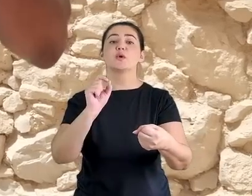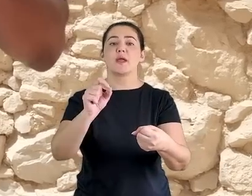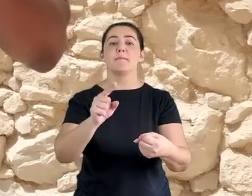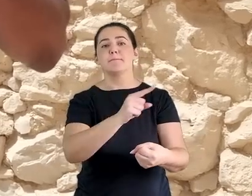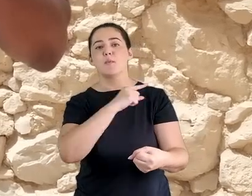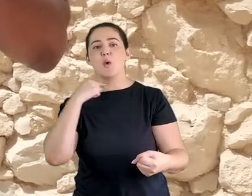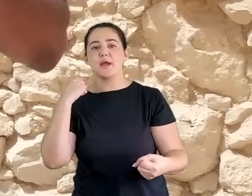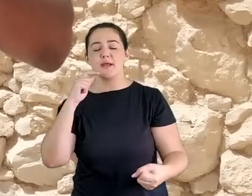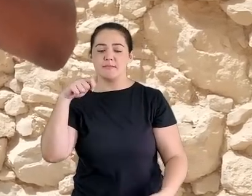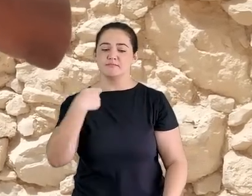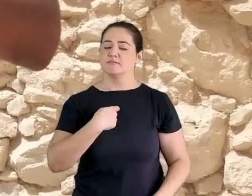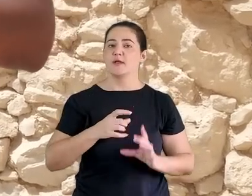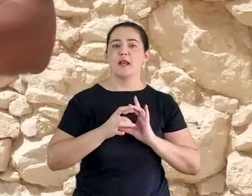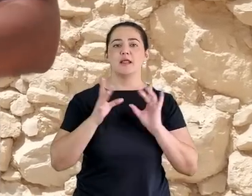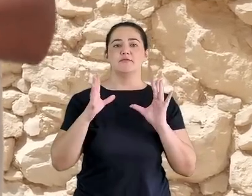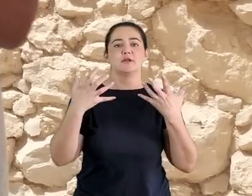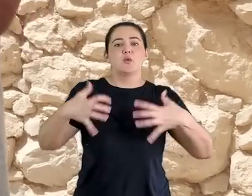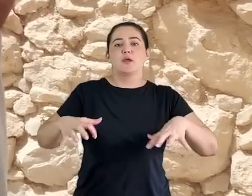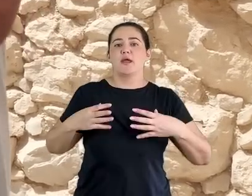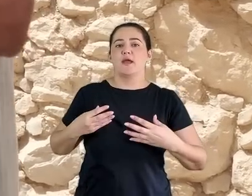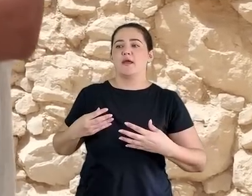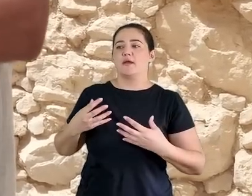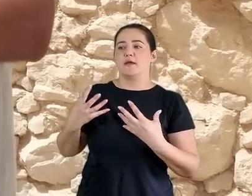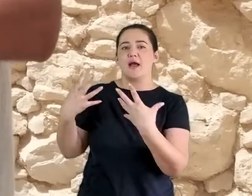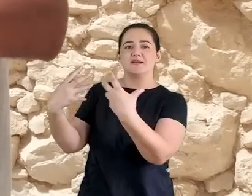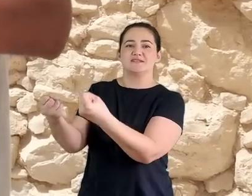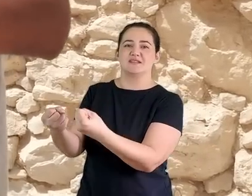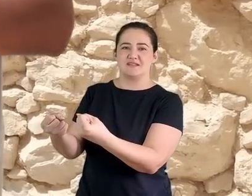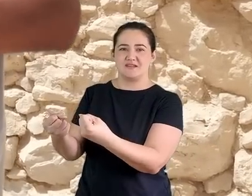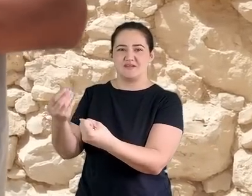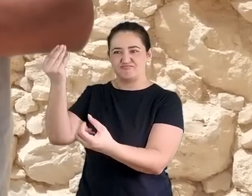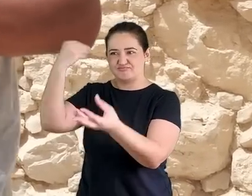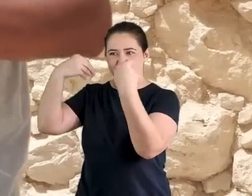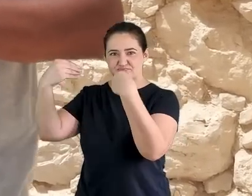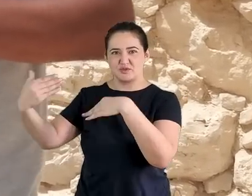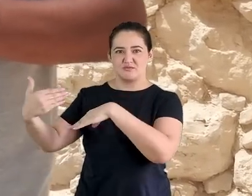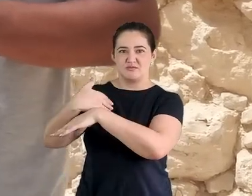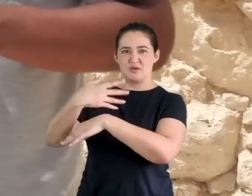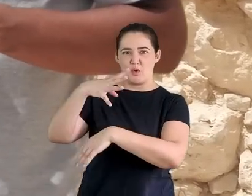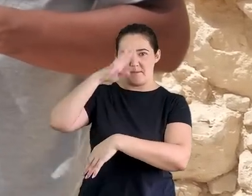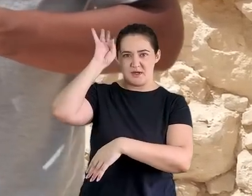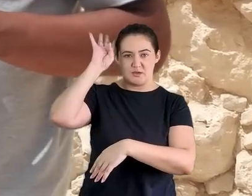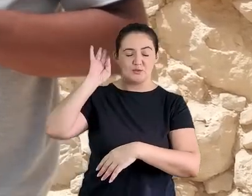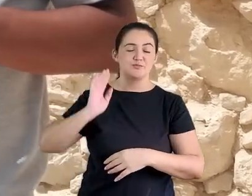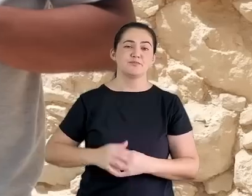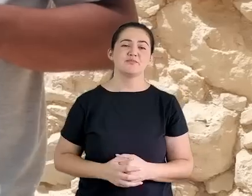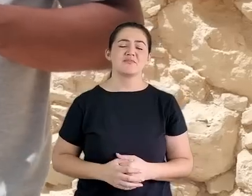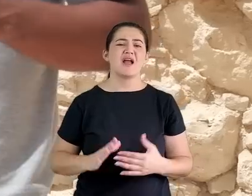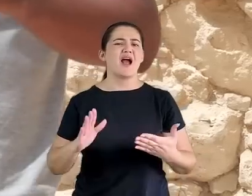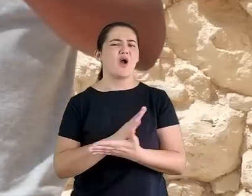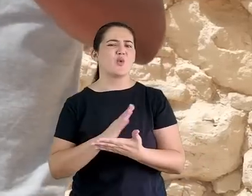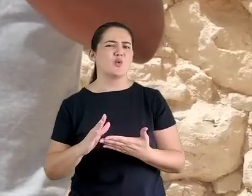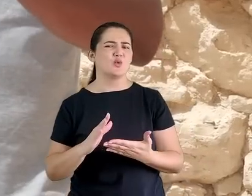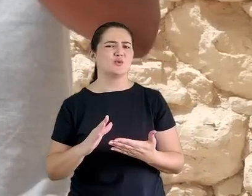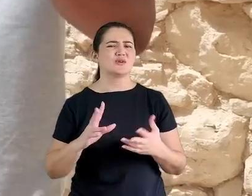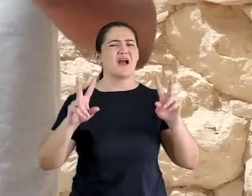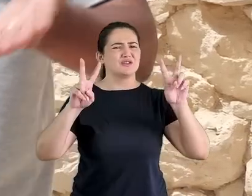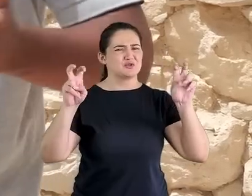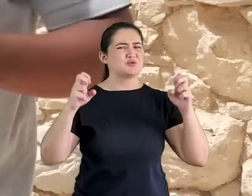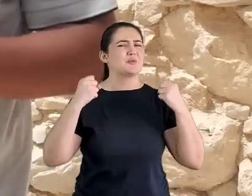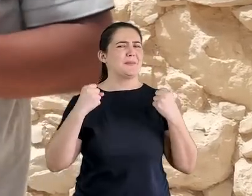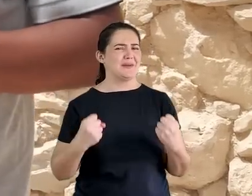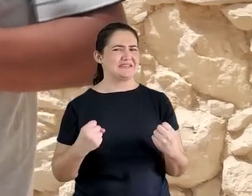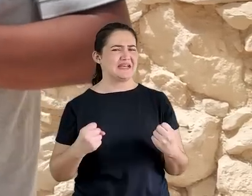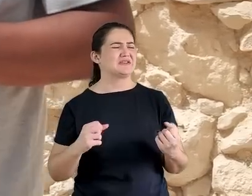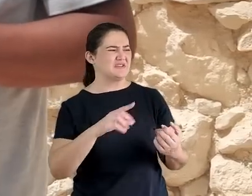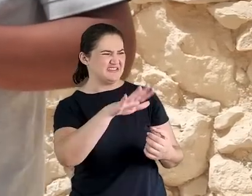mulheres livres a não entregar sua vida para os romanos. O assunto pode causar certa polêmica. Será que eles agiram de maneira